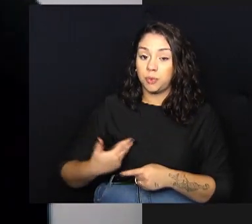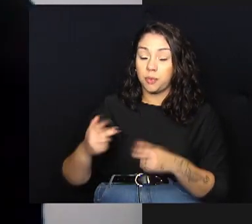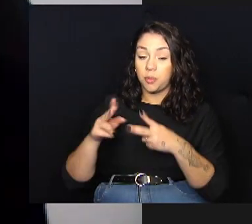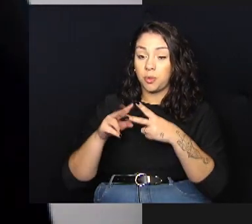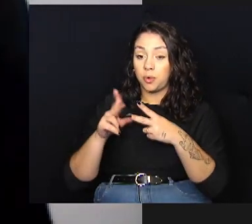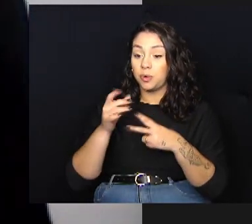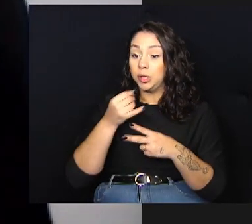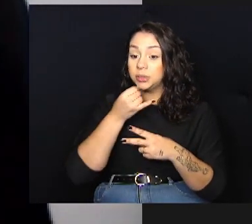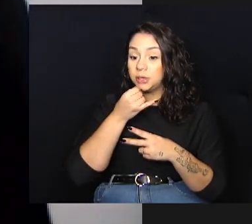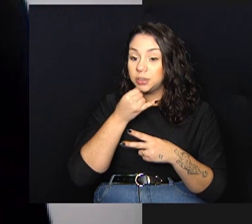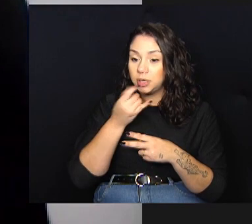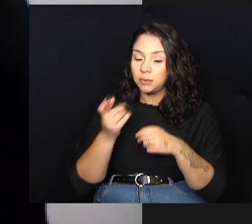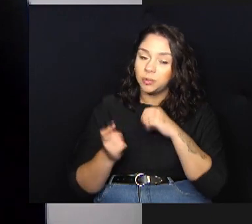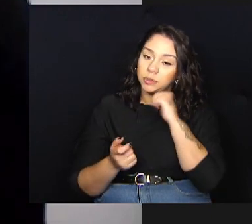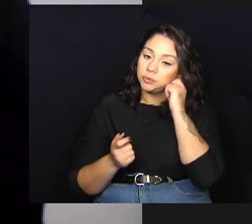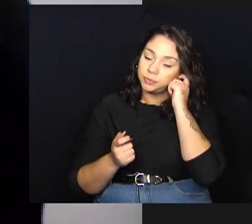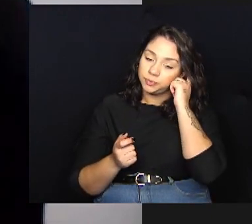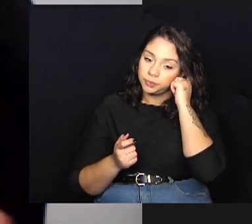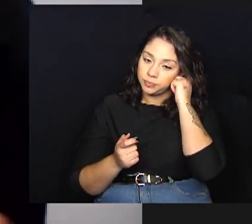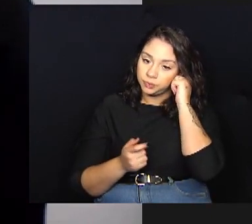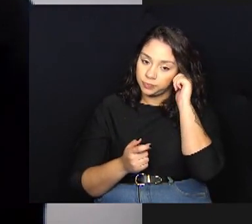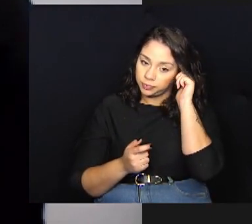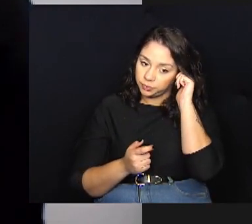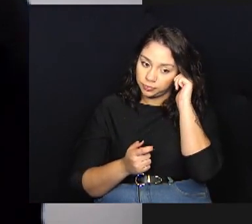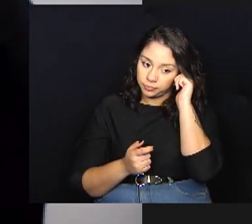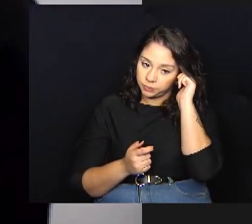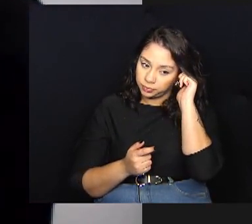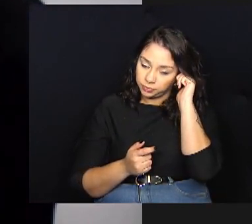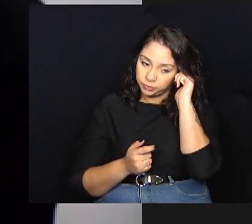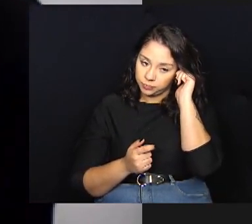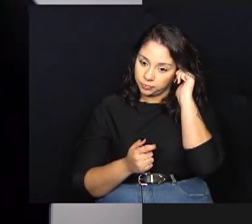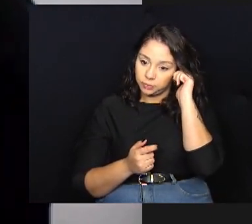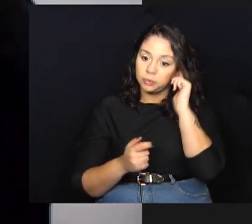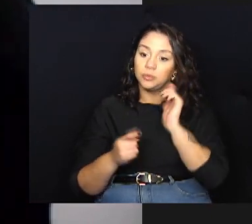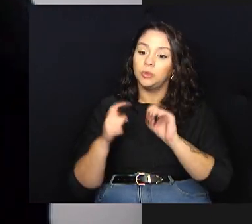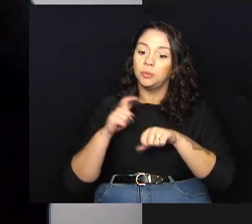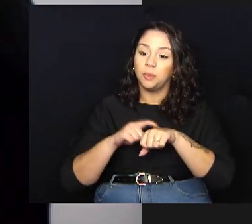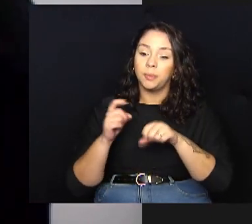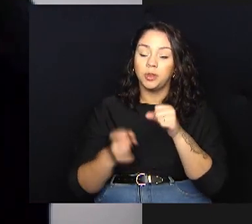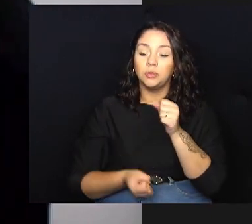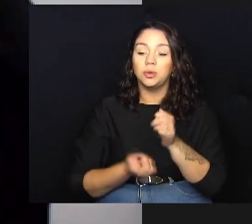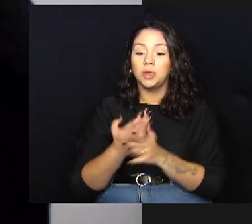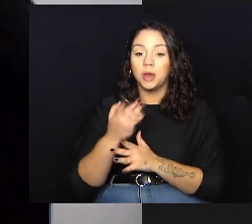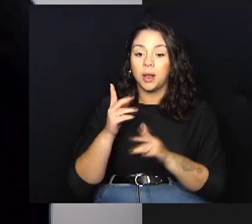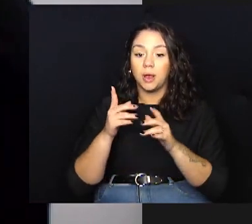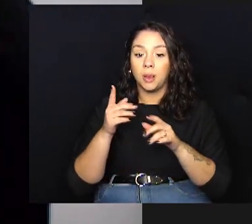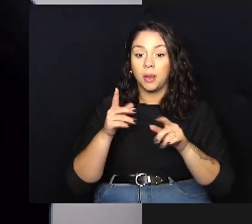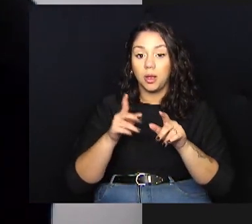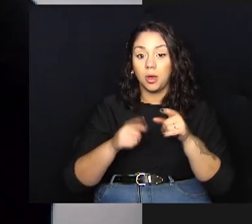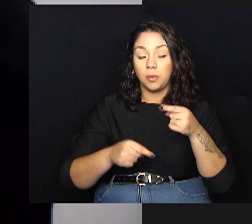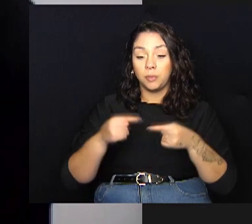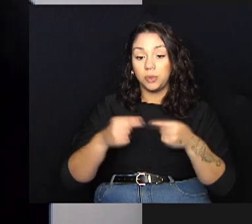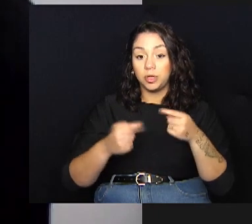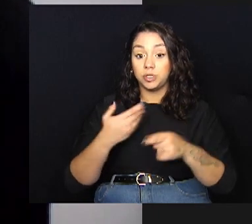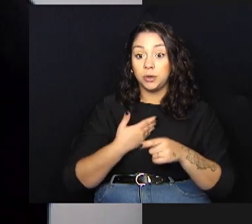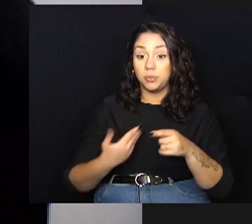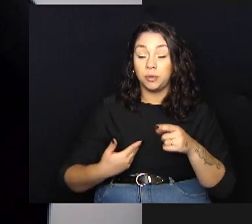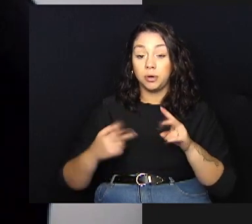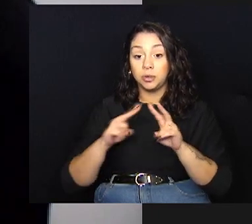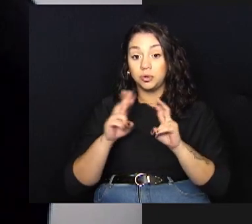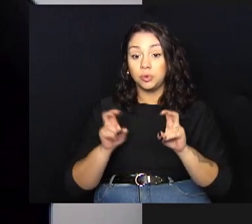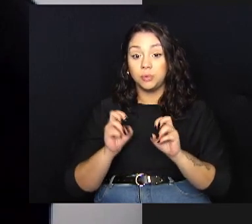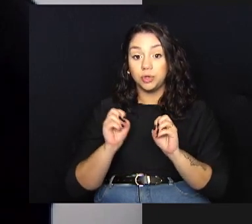exemplos Por exemplo quando a gente tá elaborando uma política pública de educação né